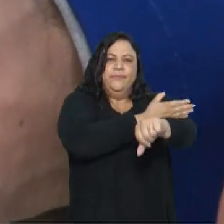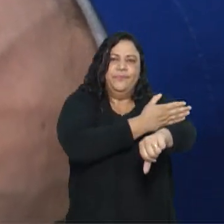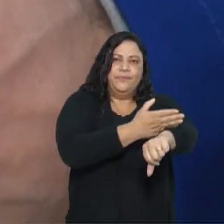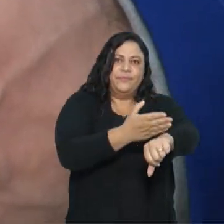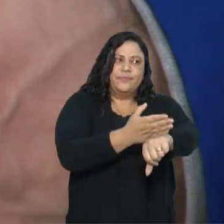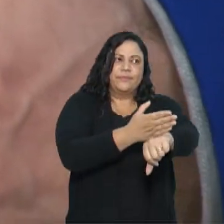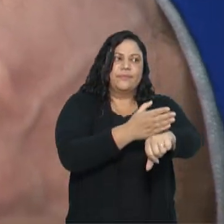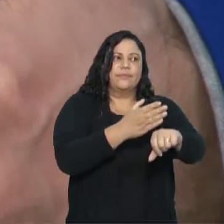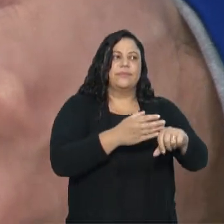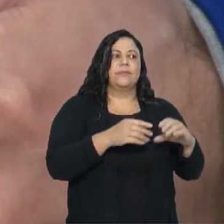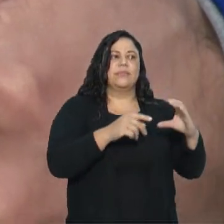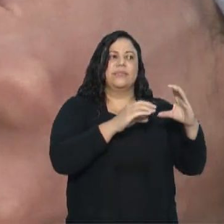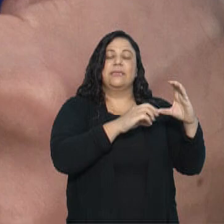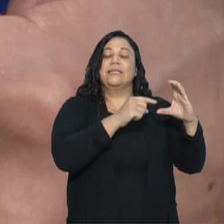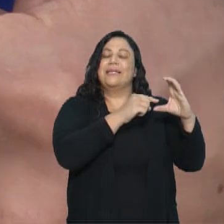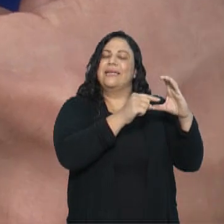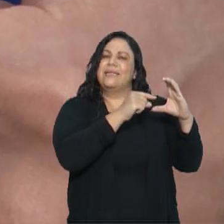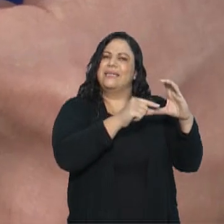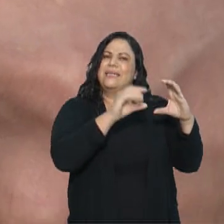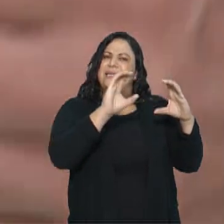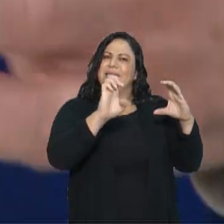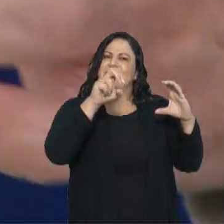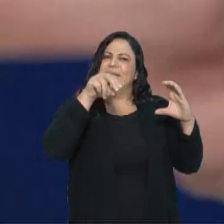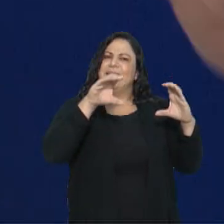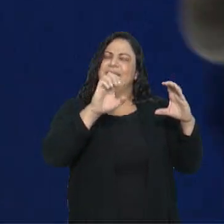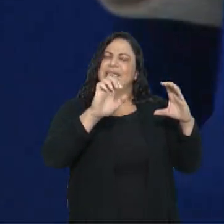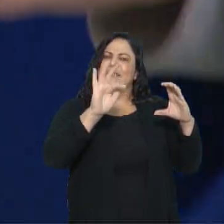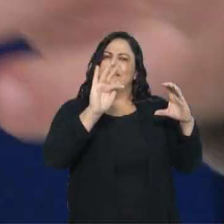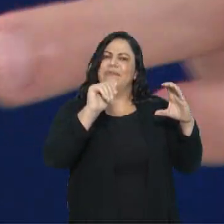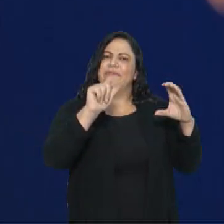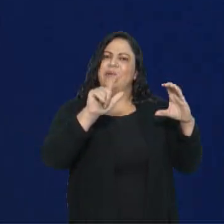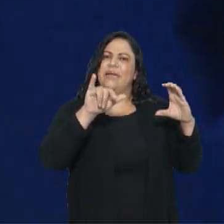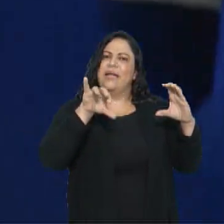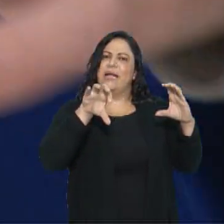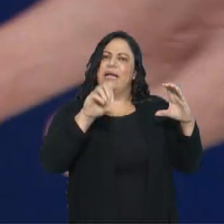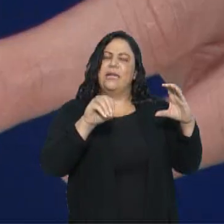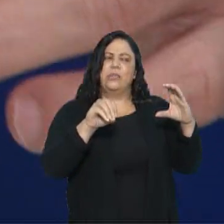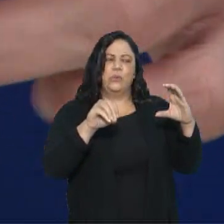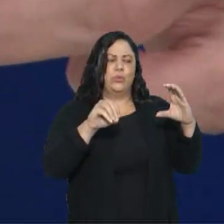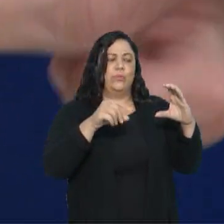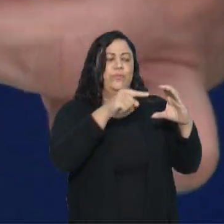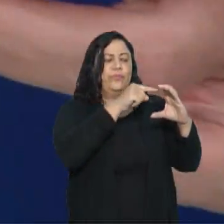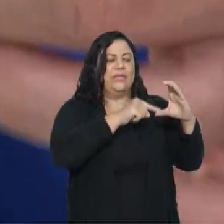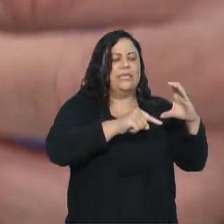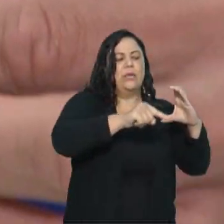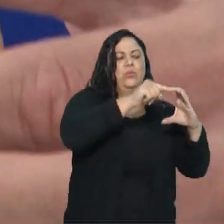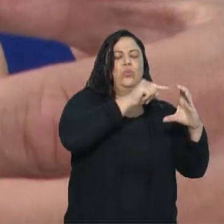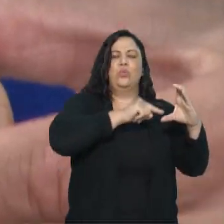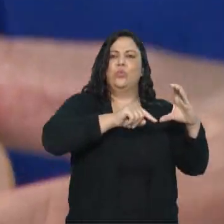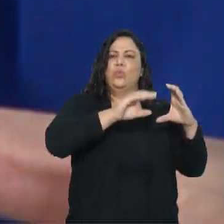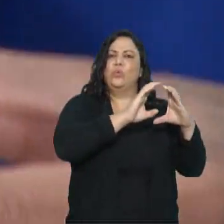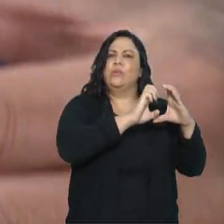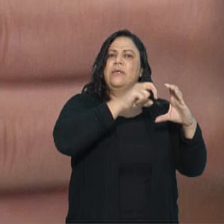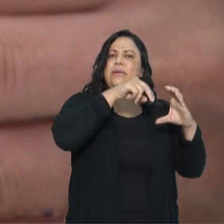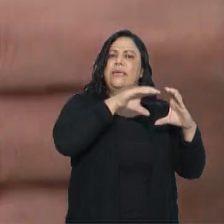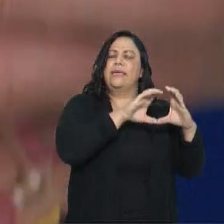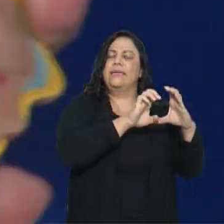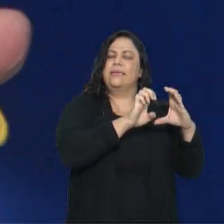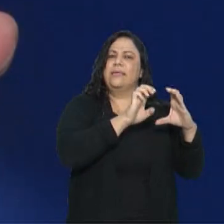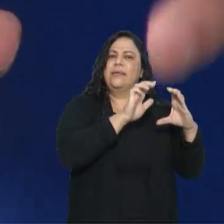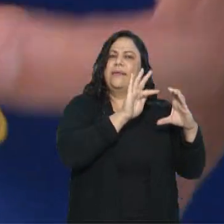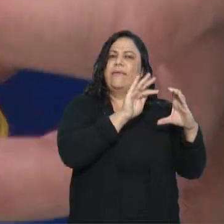tronco encefálico. Mas Fabiano, se continuasse, isso aqui tudo é um encéfalo. Perfeito. Fica protegido